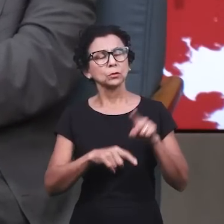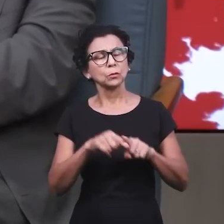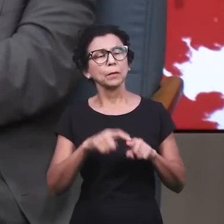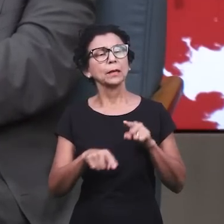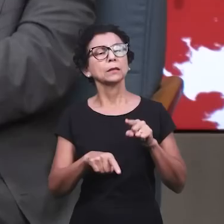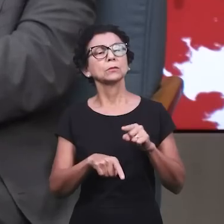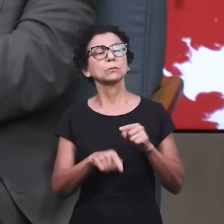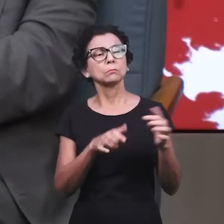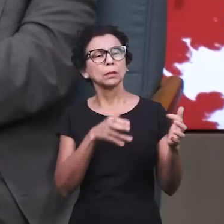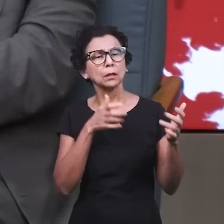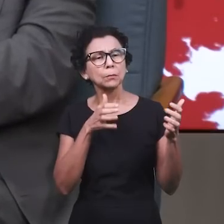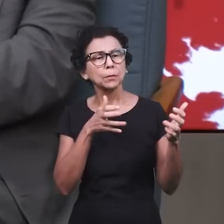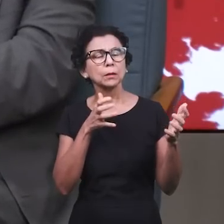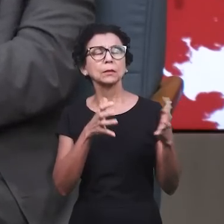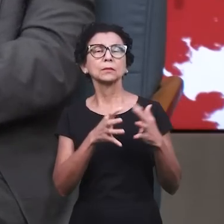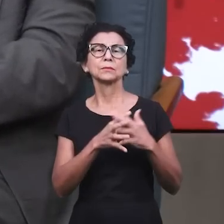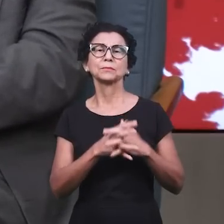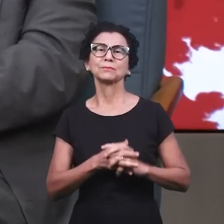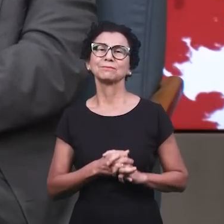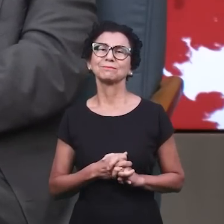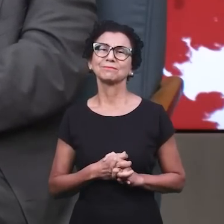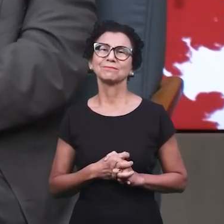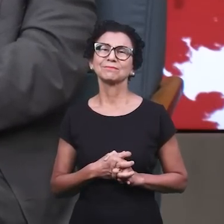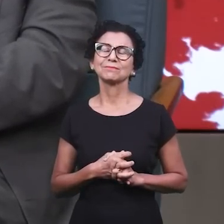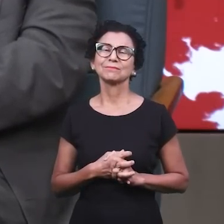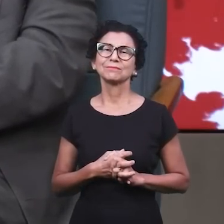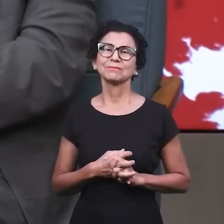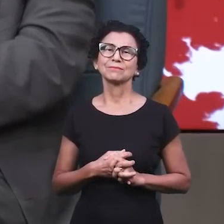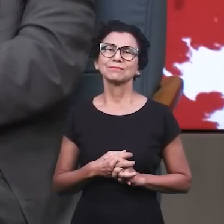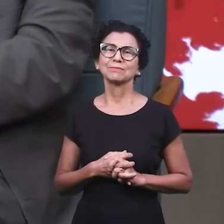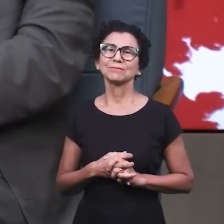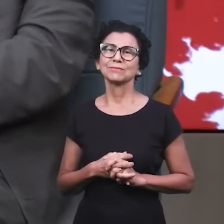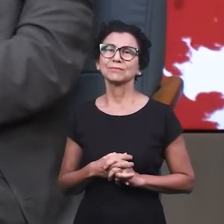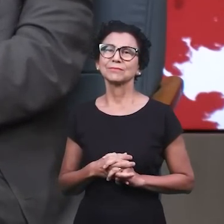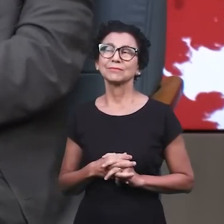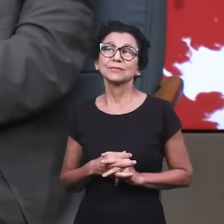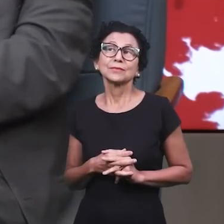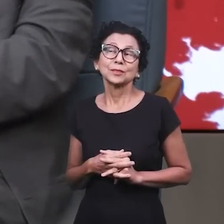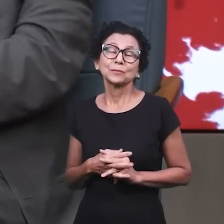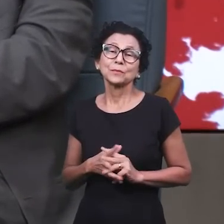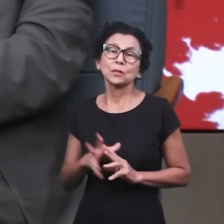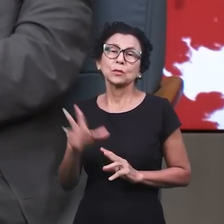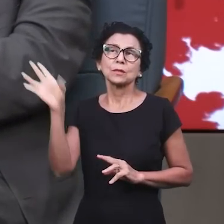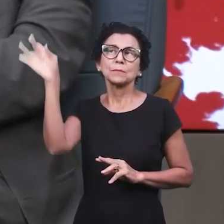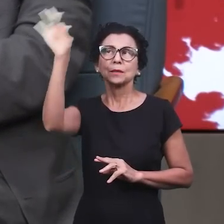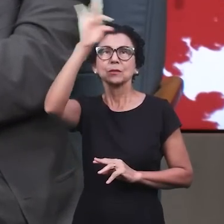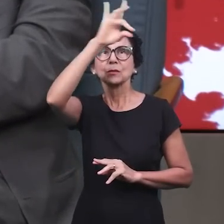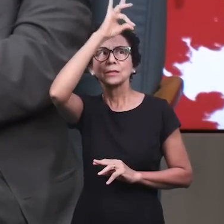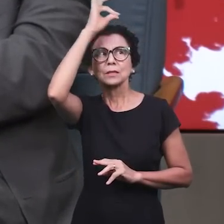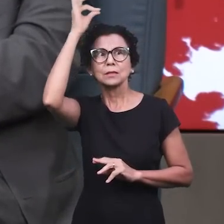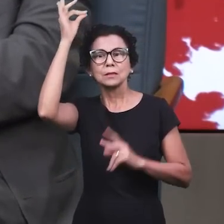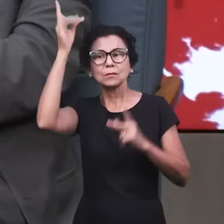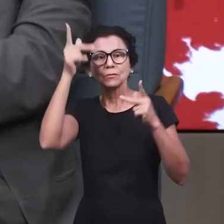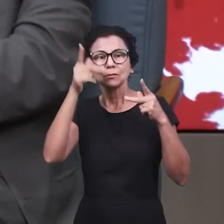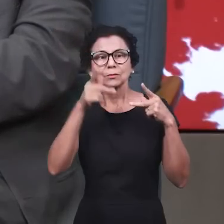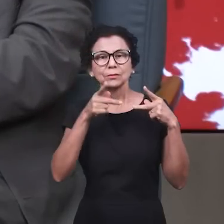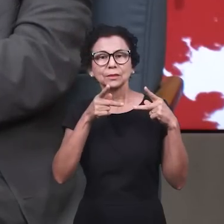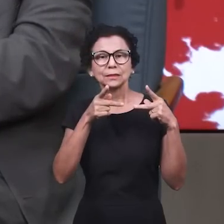né, a operação do Espírito Santo. Então, o louvor é uma coisa